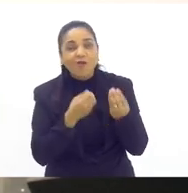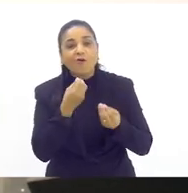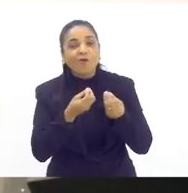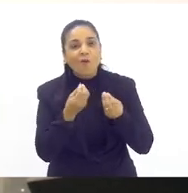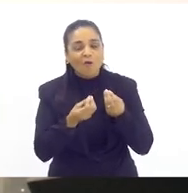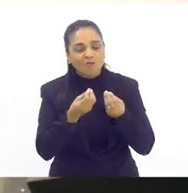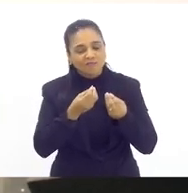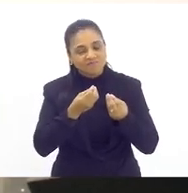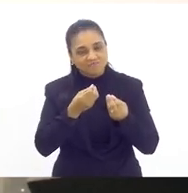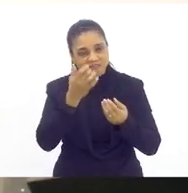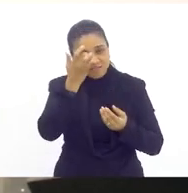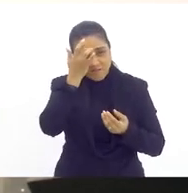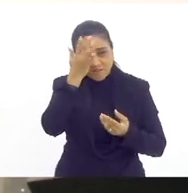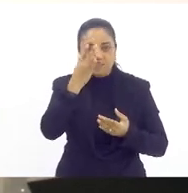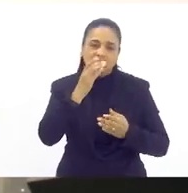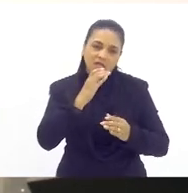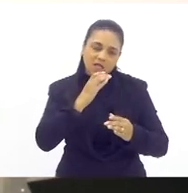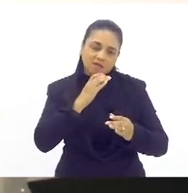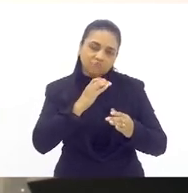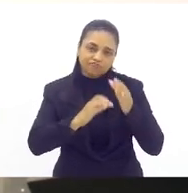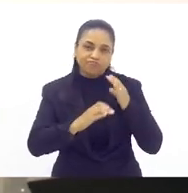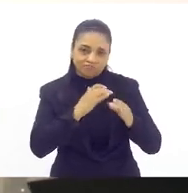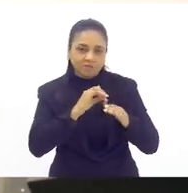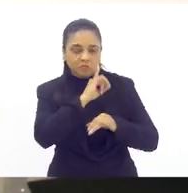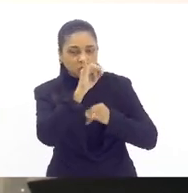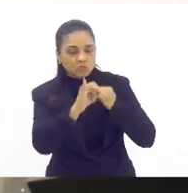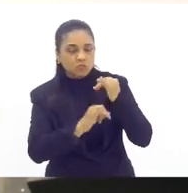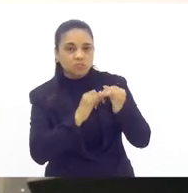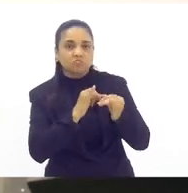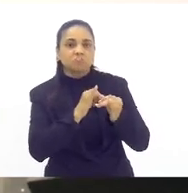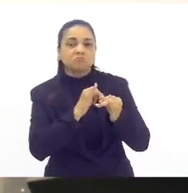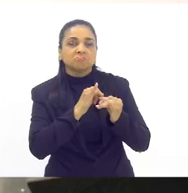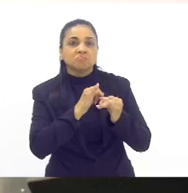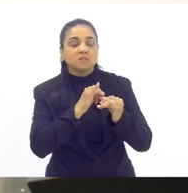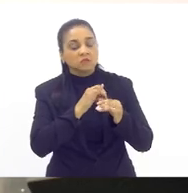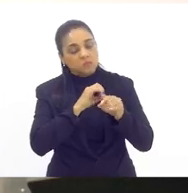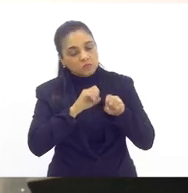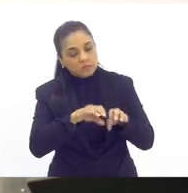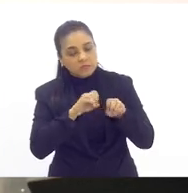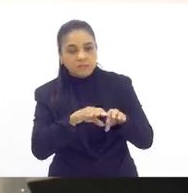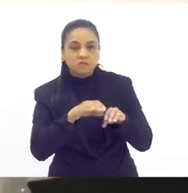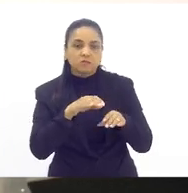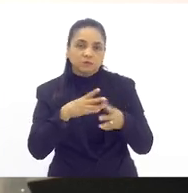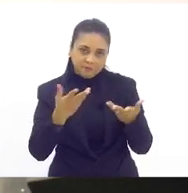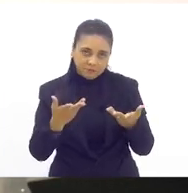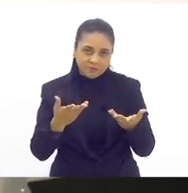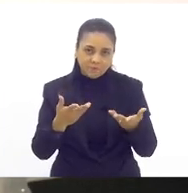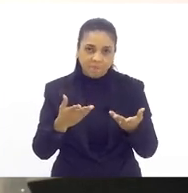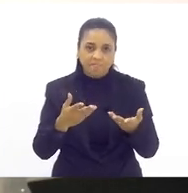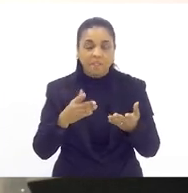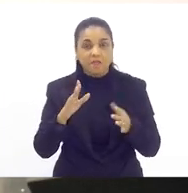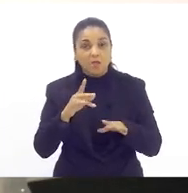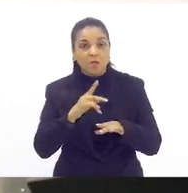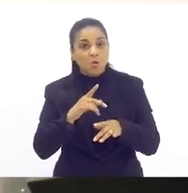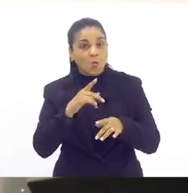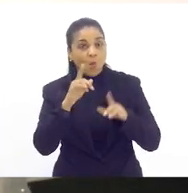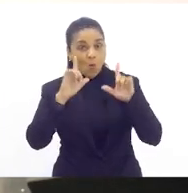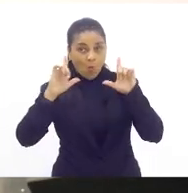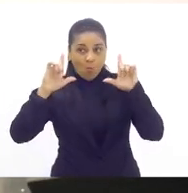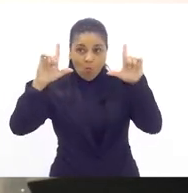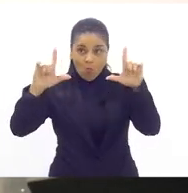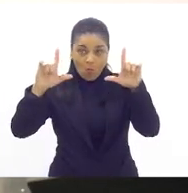então ainda estamos escrevendo no quadro com piloto não vou falar do quadro diz que avançamos um pouco né